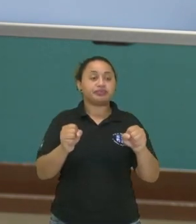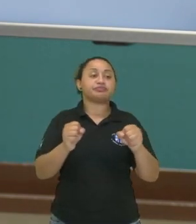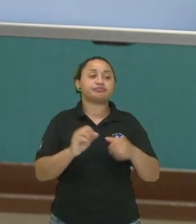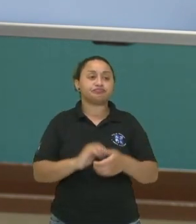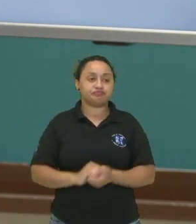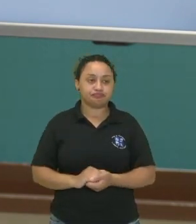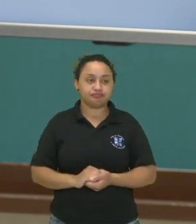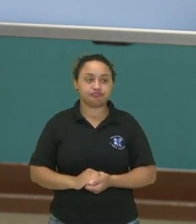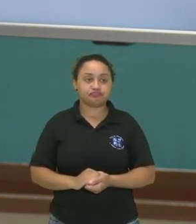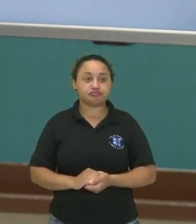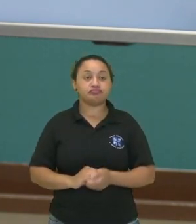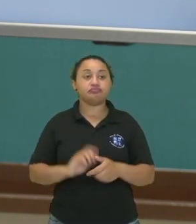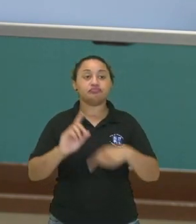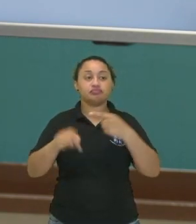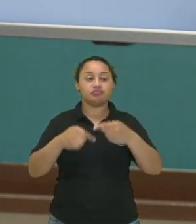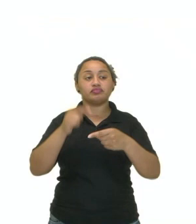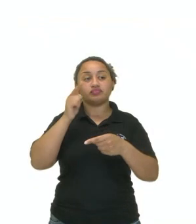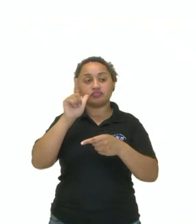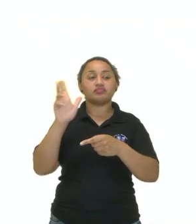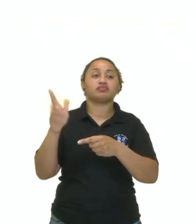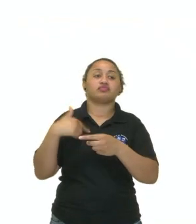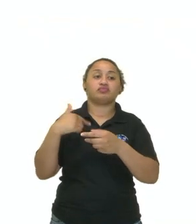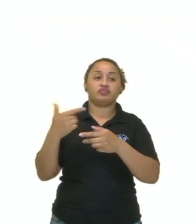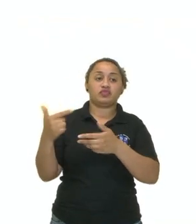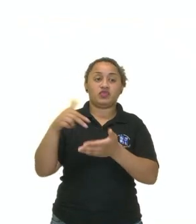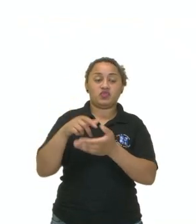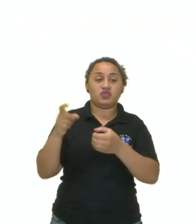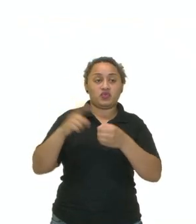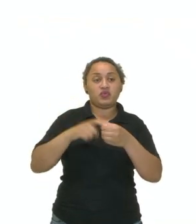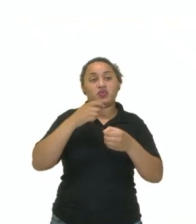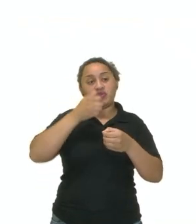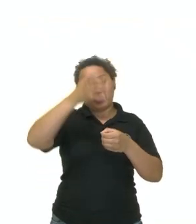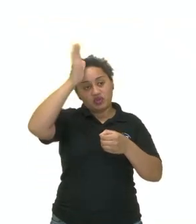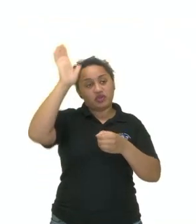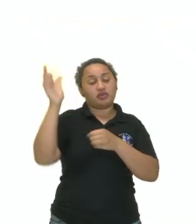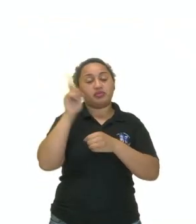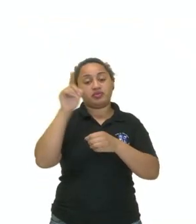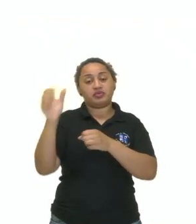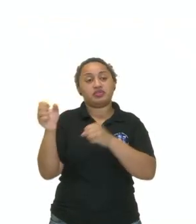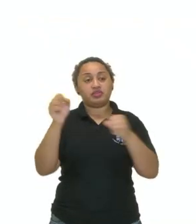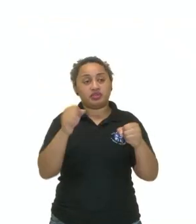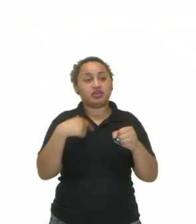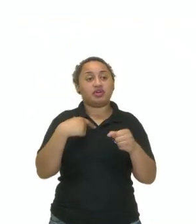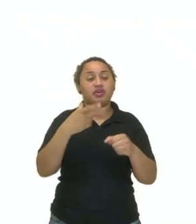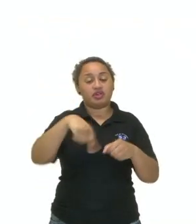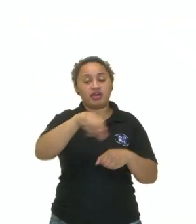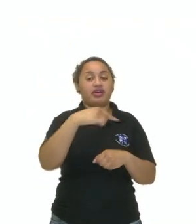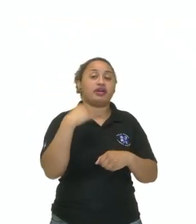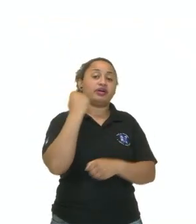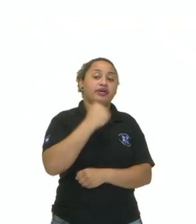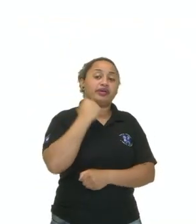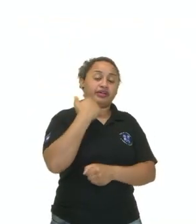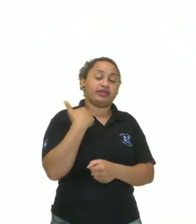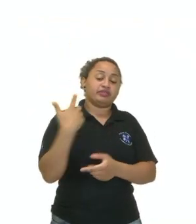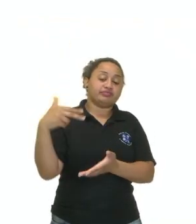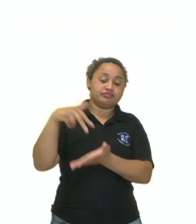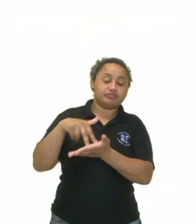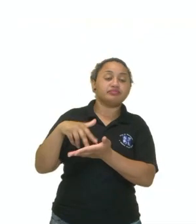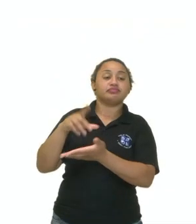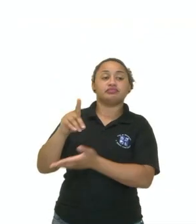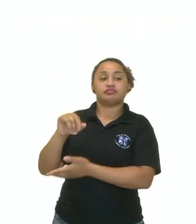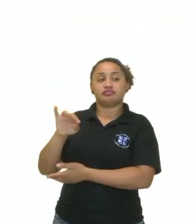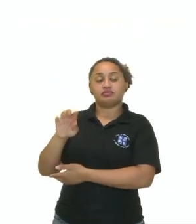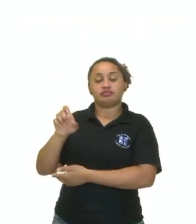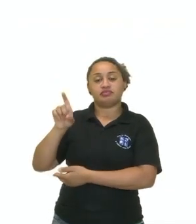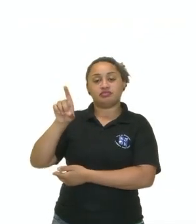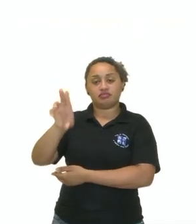generais. Depois de conquistar a Gália, Júlio César voltou a Roma e tomou o poder. Obrigou o Senado a colocar ele num cargo de